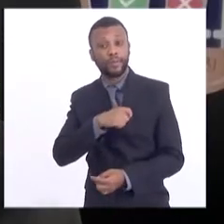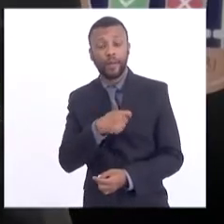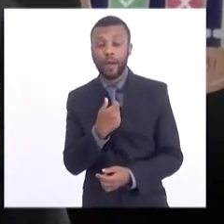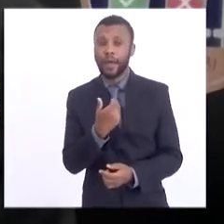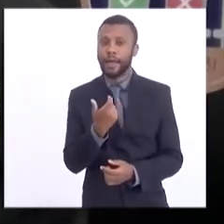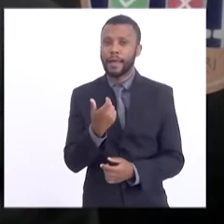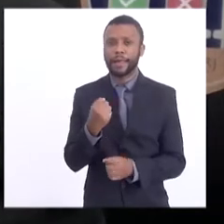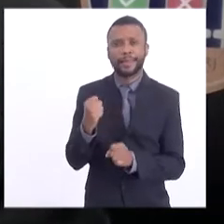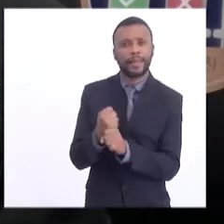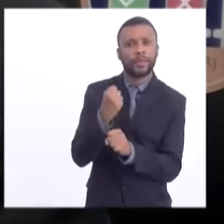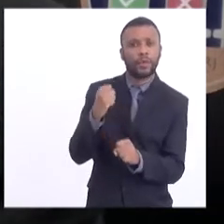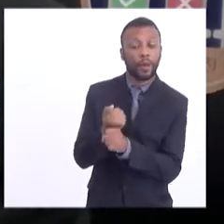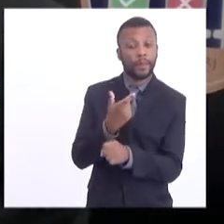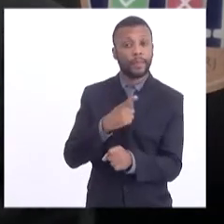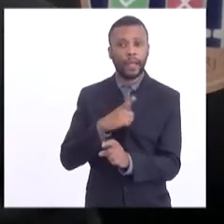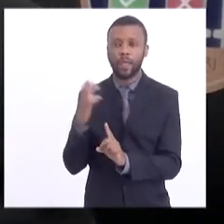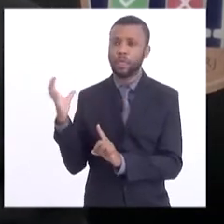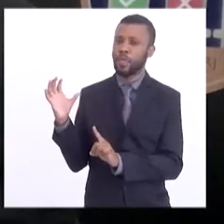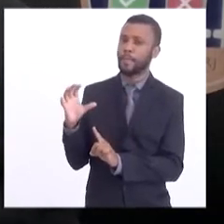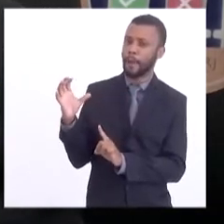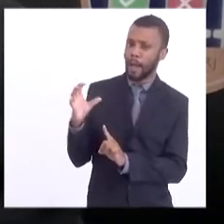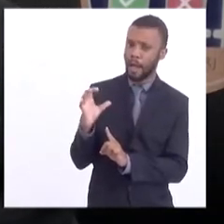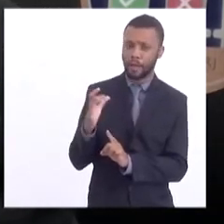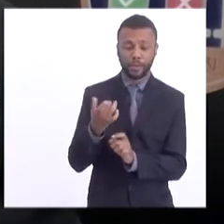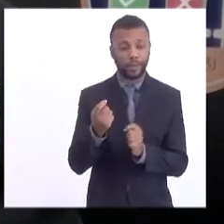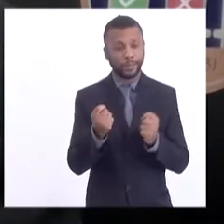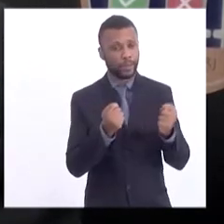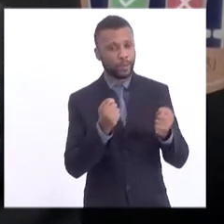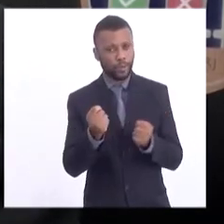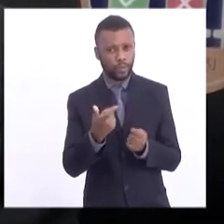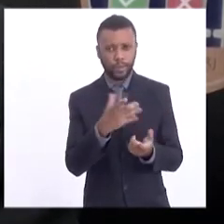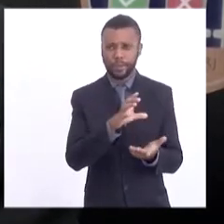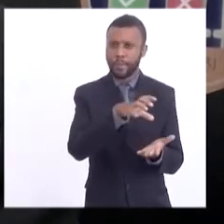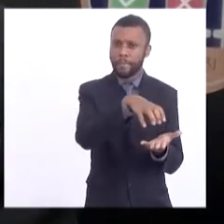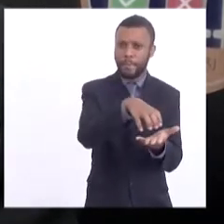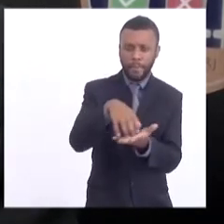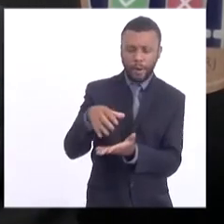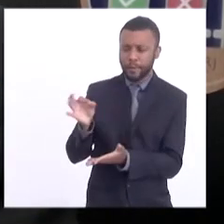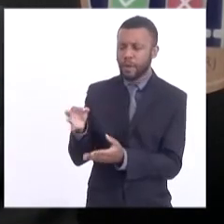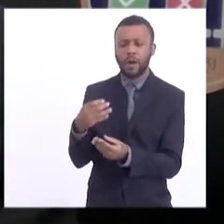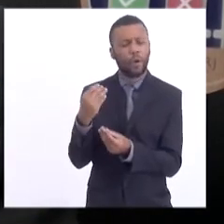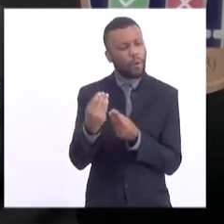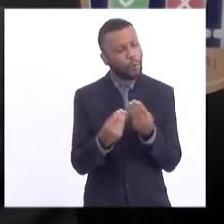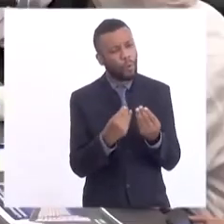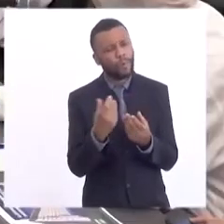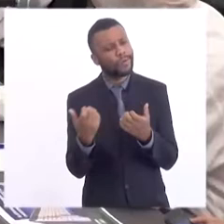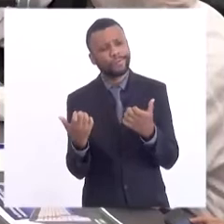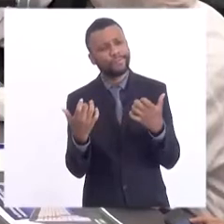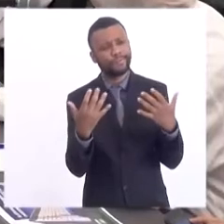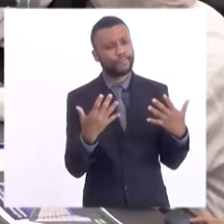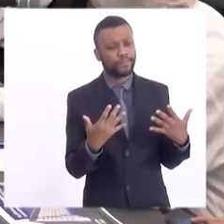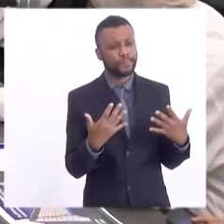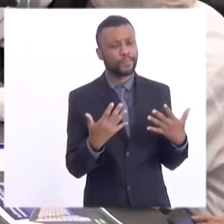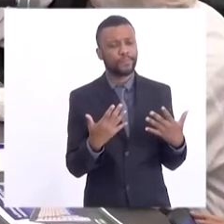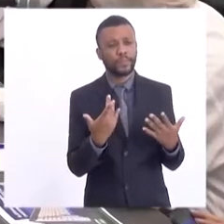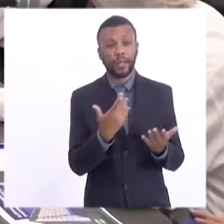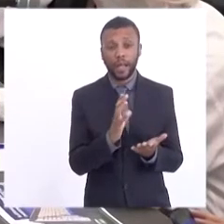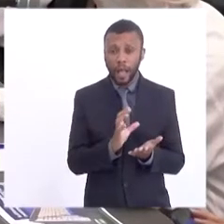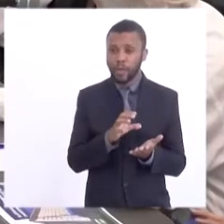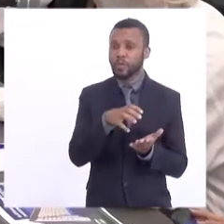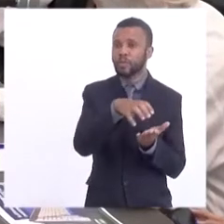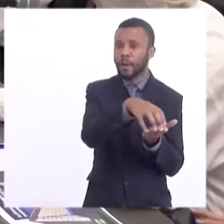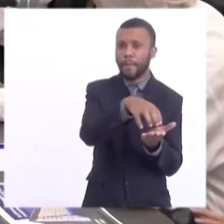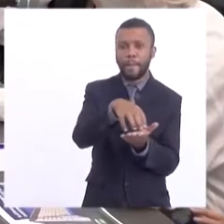do pacto justamente esses controladores setoriais é isso como é que funciona as estruturas das unidades